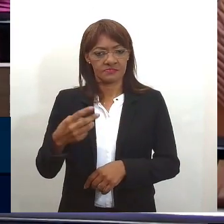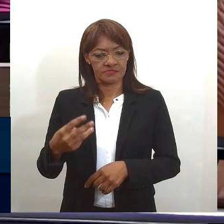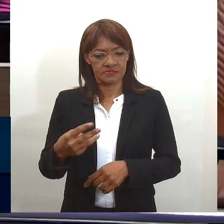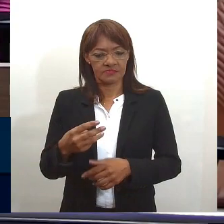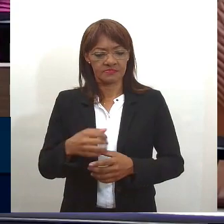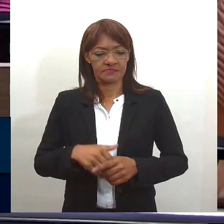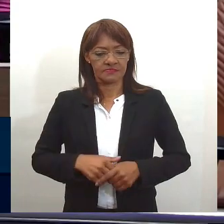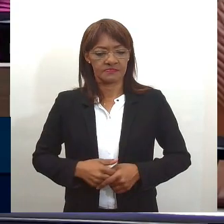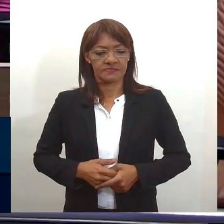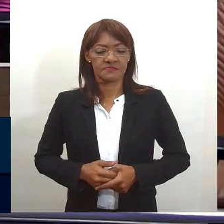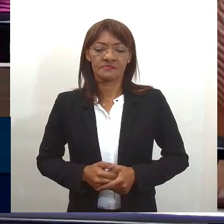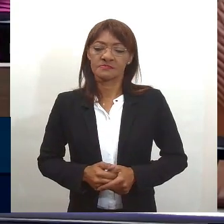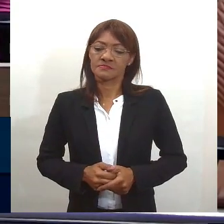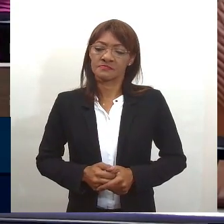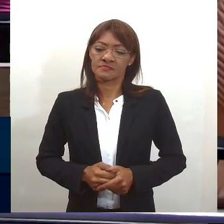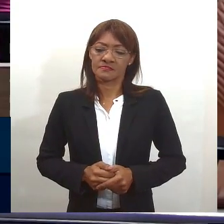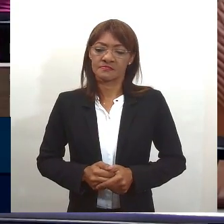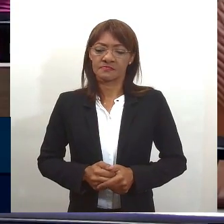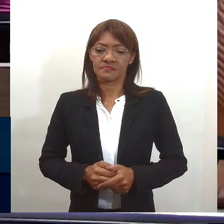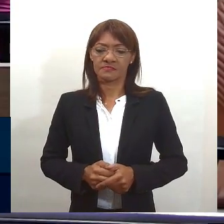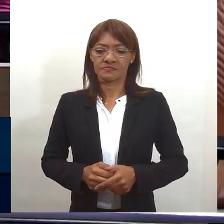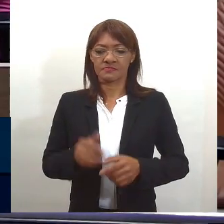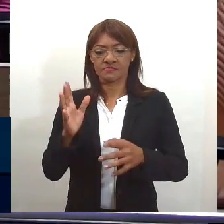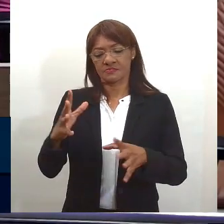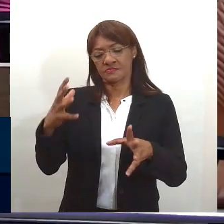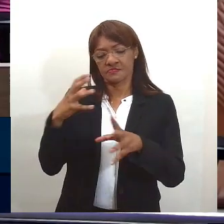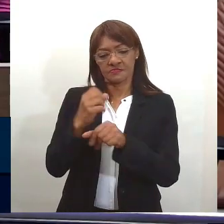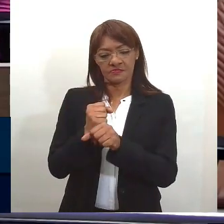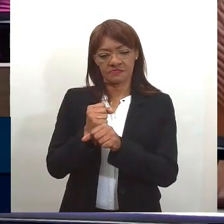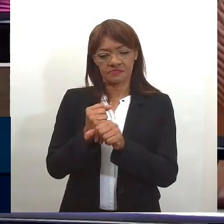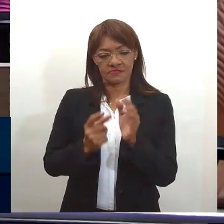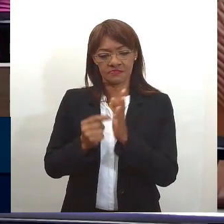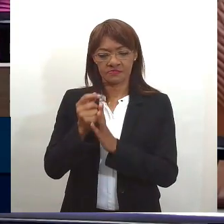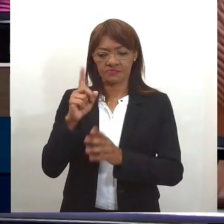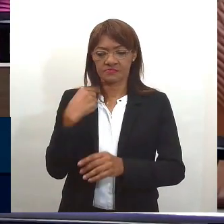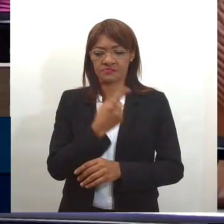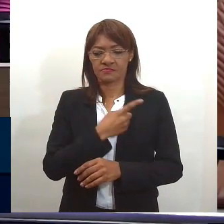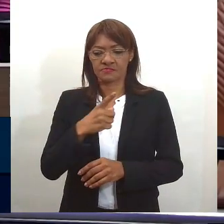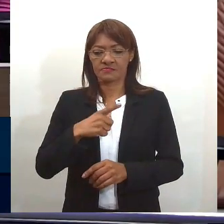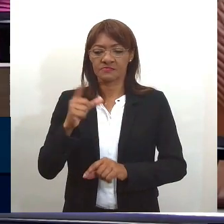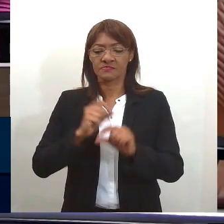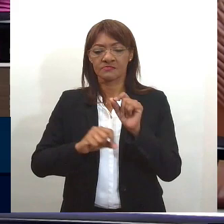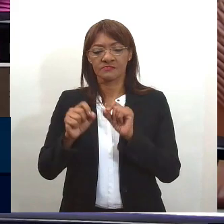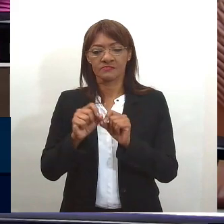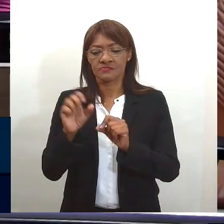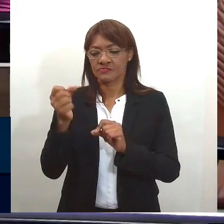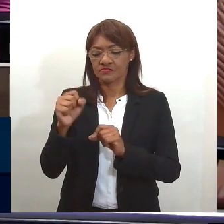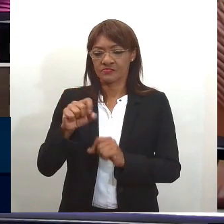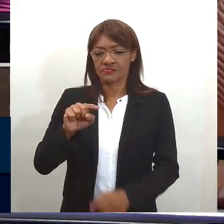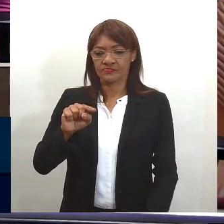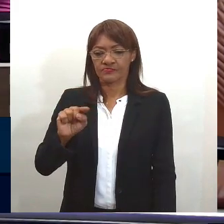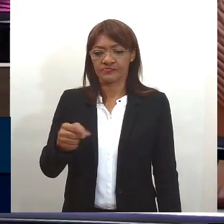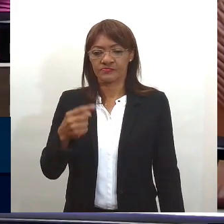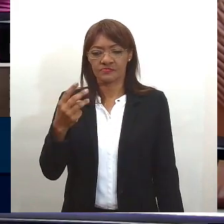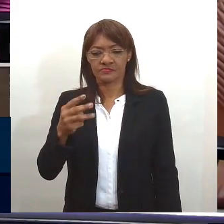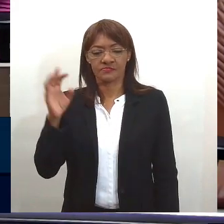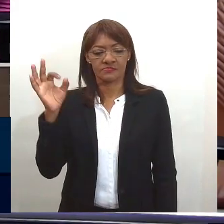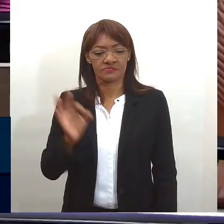Receitas orçamentárias, nós tivemos um aumento de 8,3% do total de receita, dos